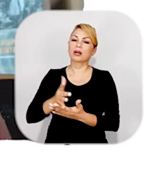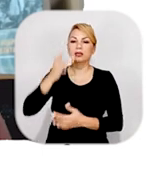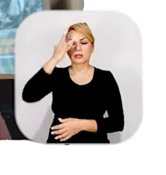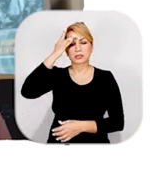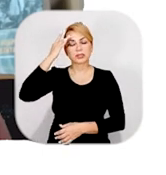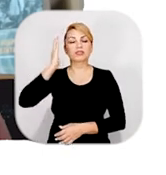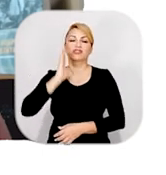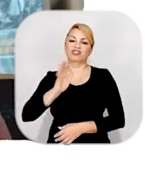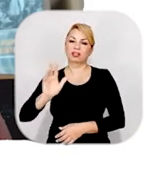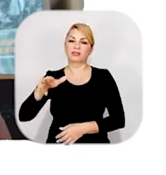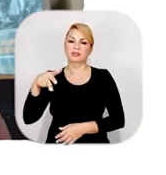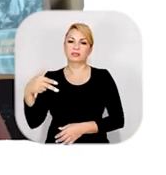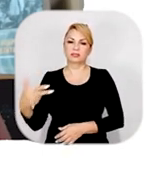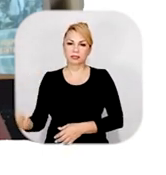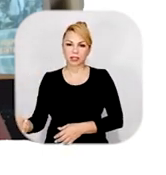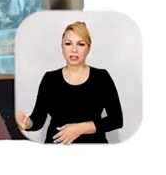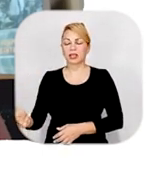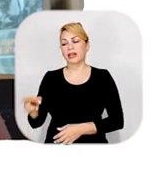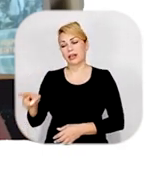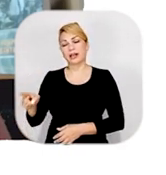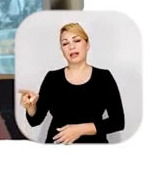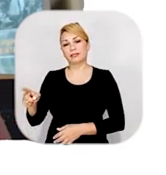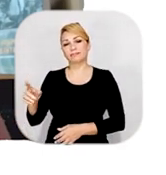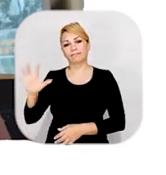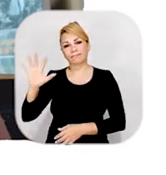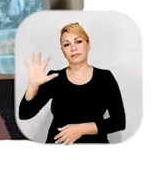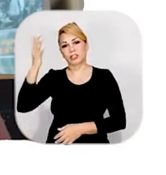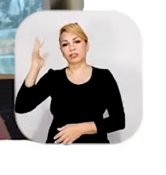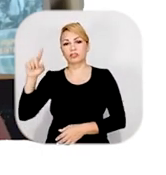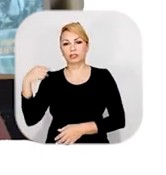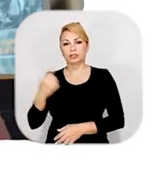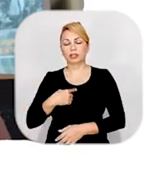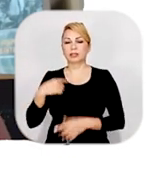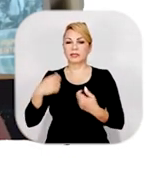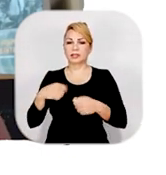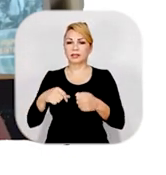ela decidiu aí que a gente tem que fazer um outro filme sobre isso.